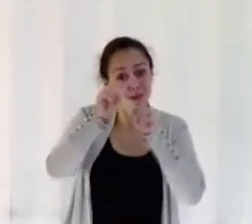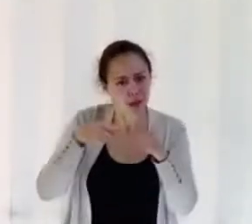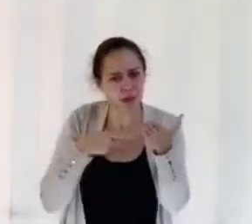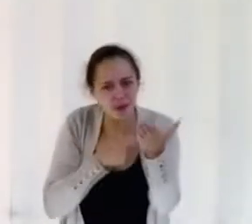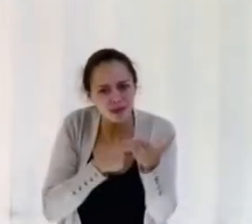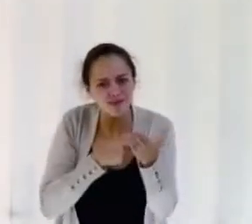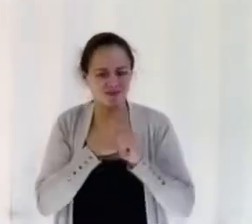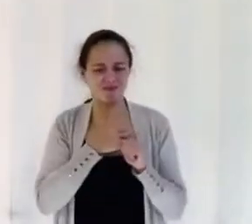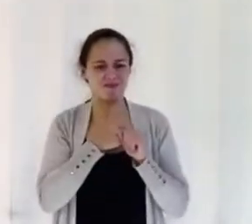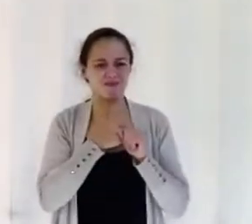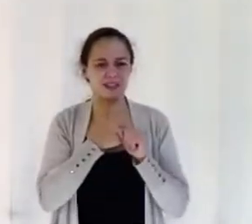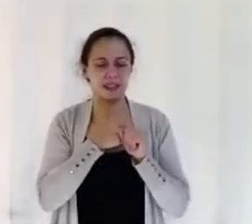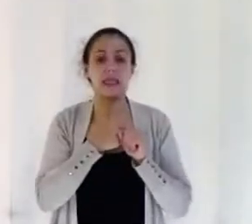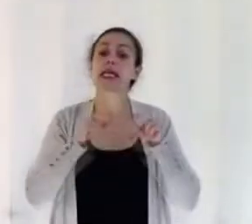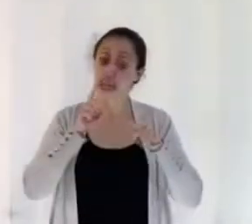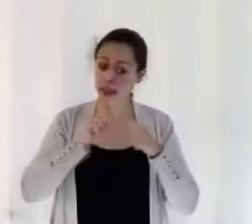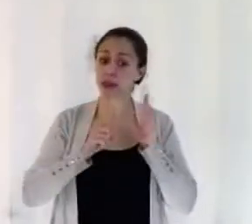exemplo.